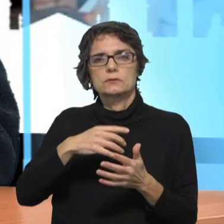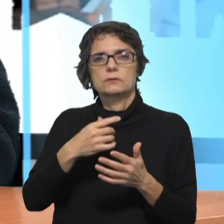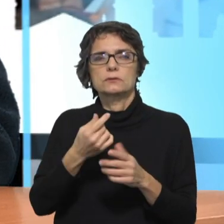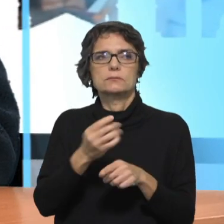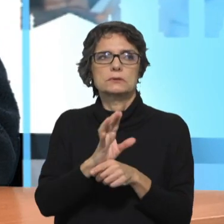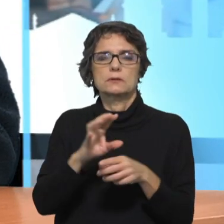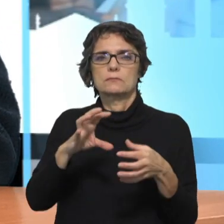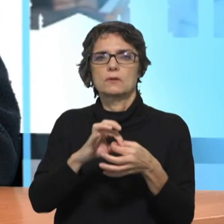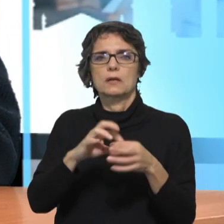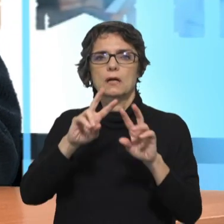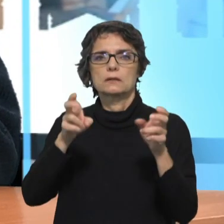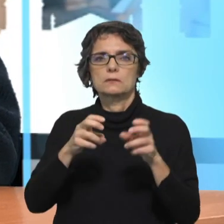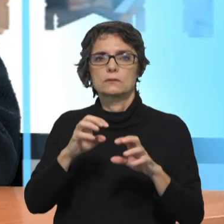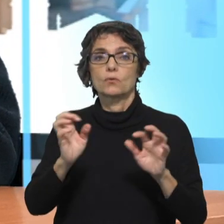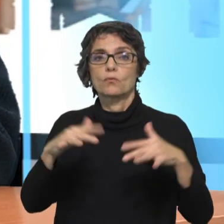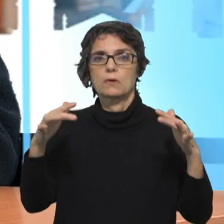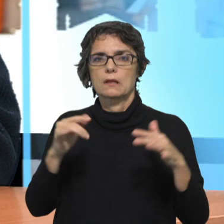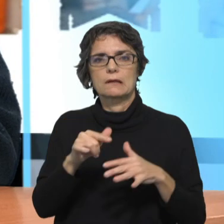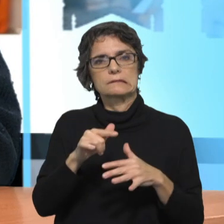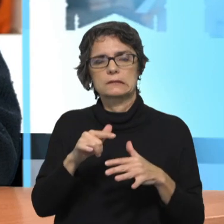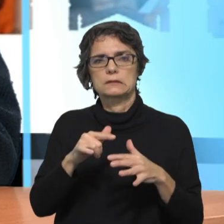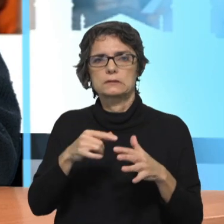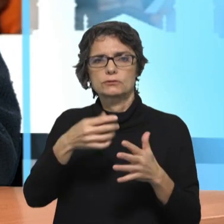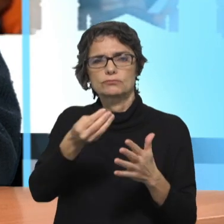milagres. Enquanto, por exemplo, São João